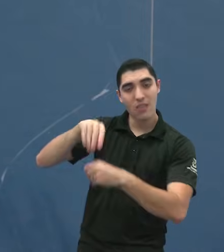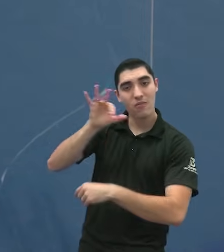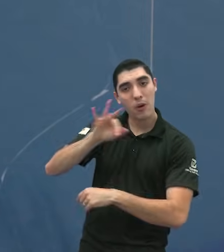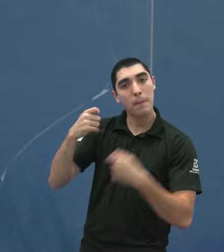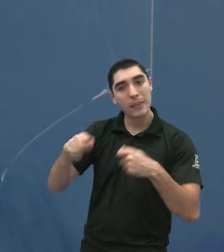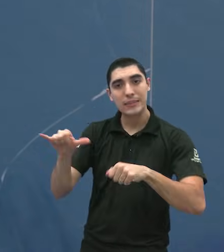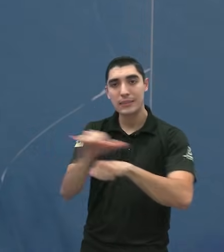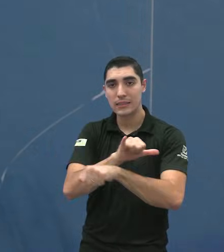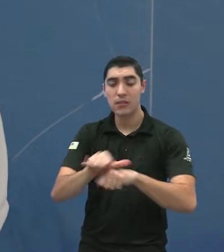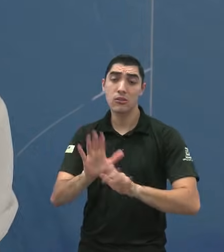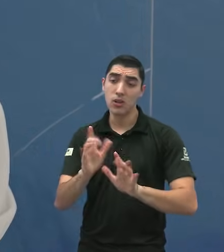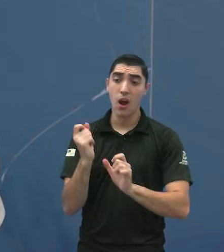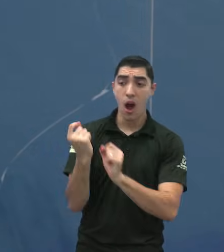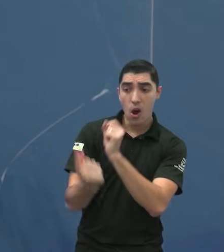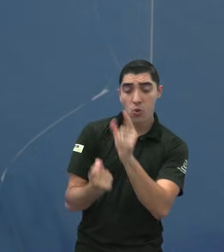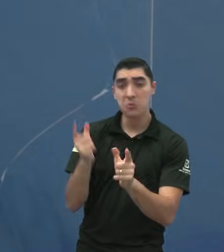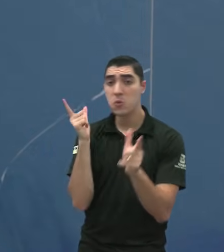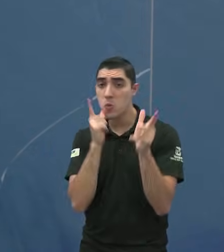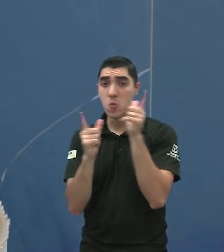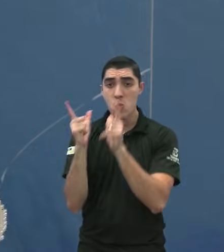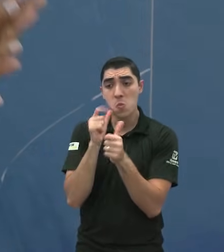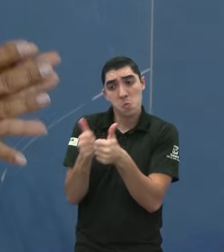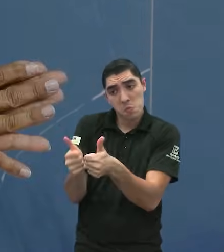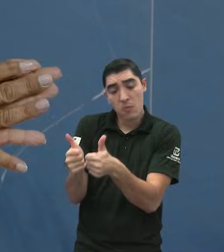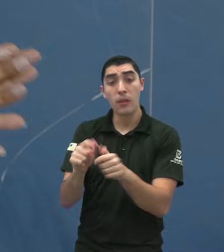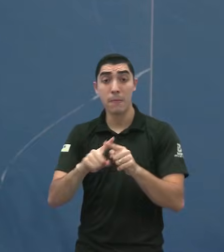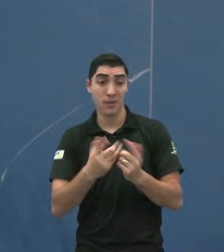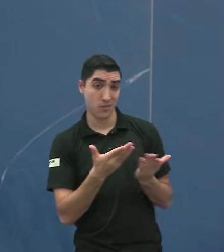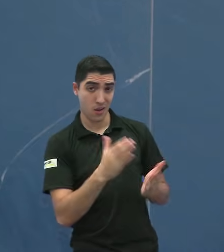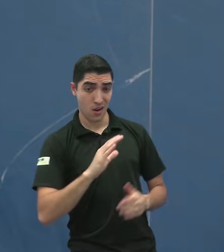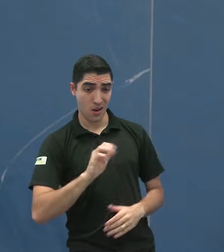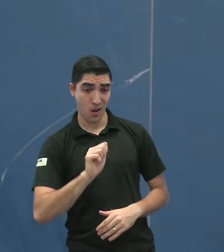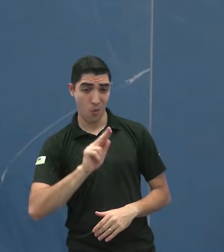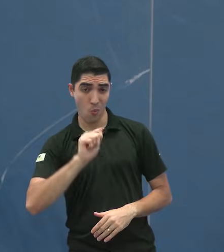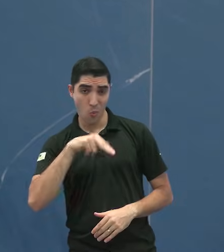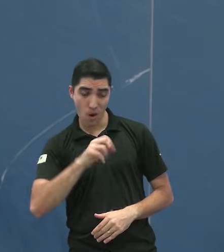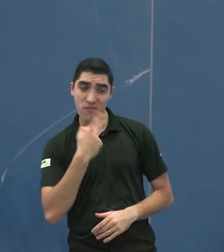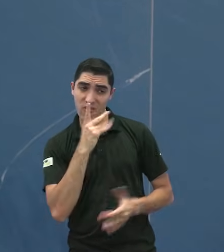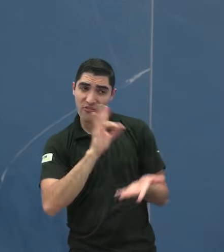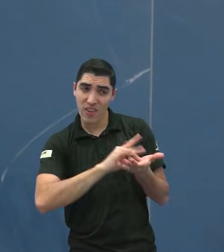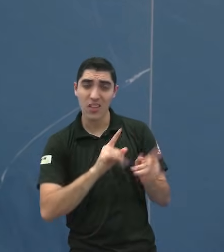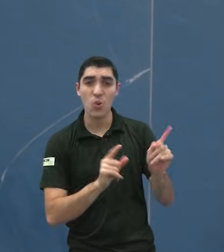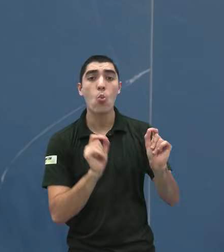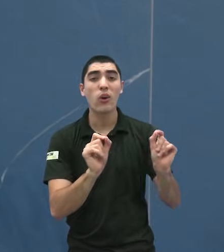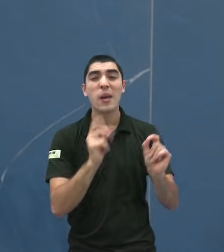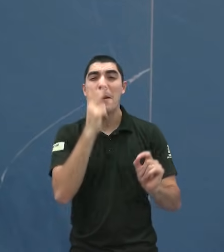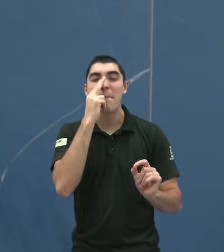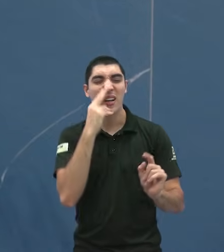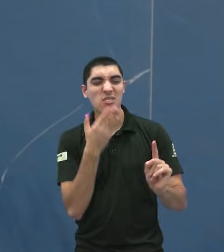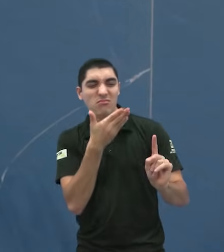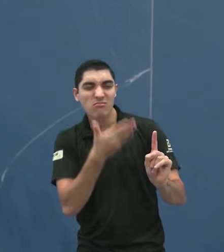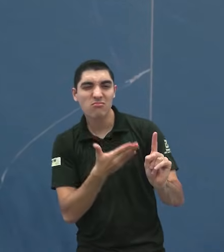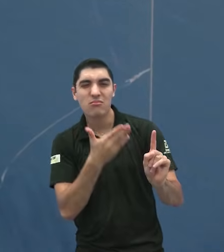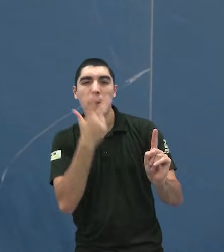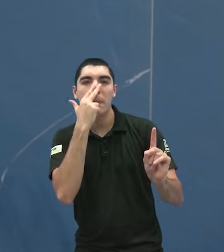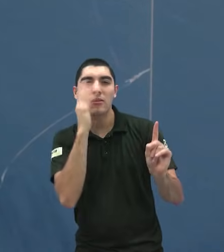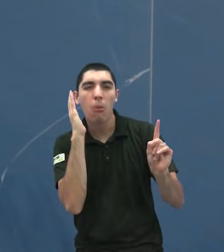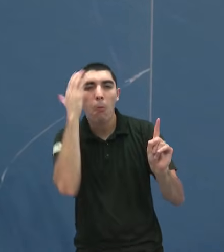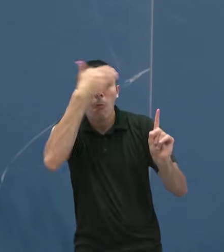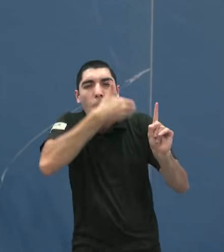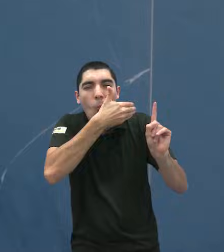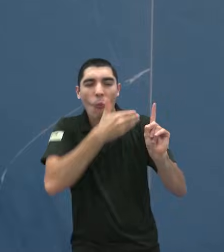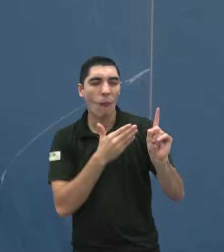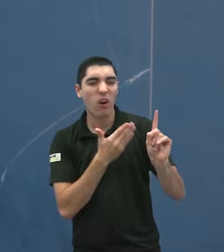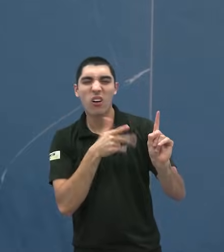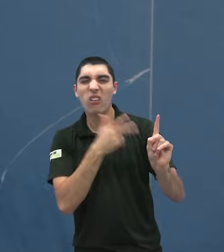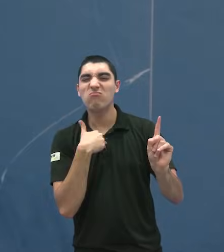sido feito, mas tem a questão também como a Cauane falou, da invisibilidade, né? Que eu chamo de